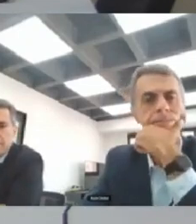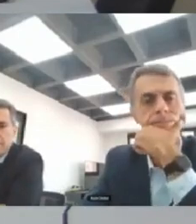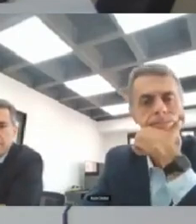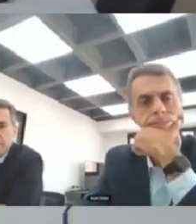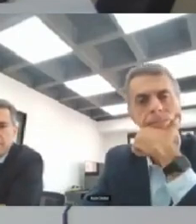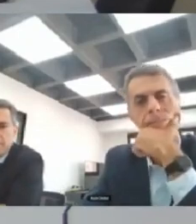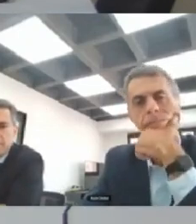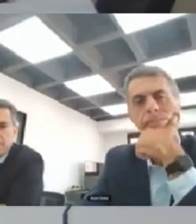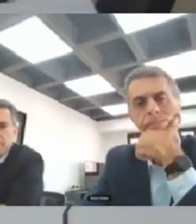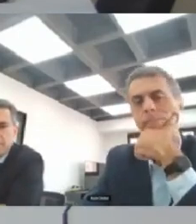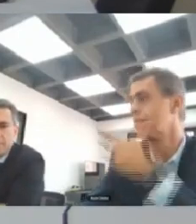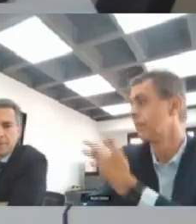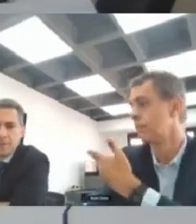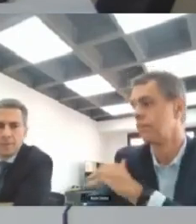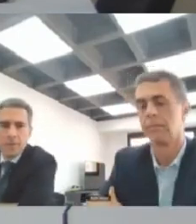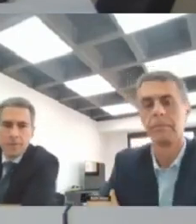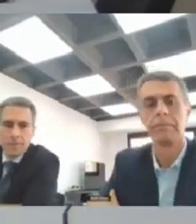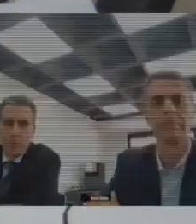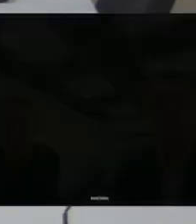escutando?